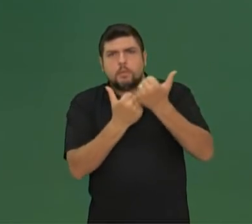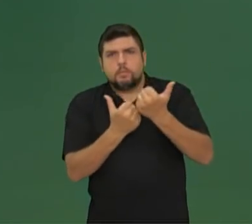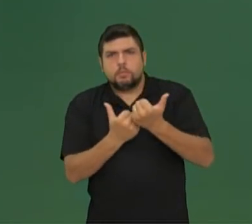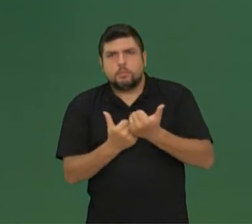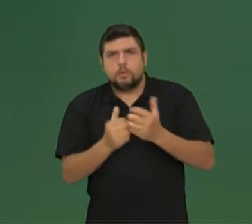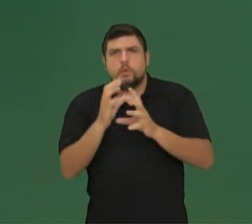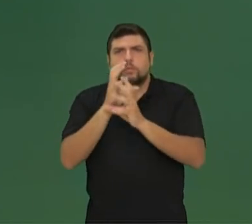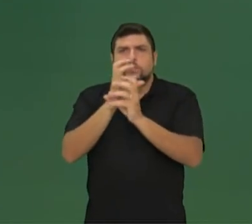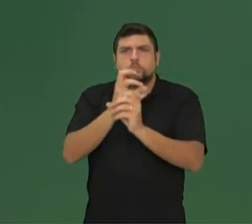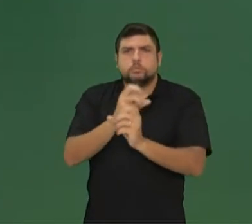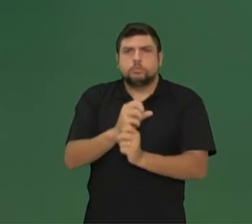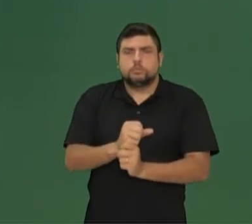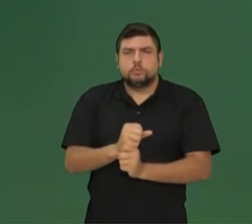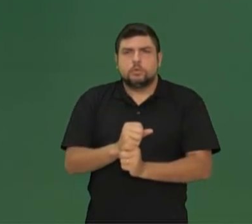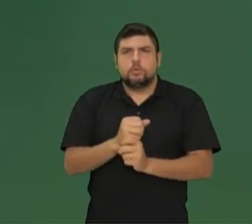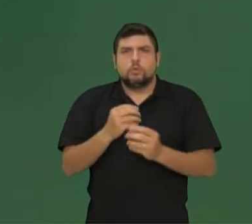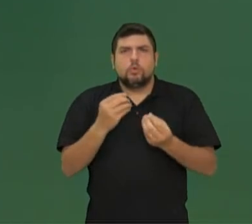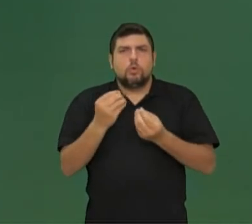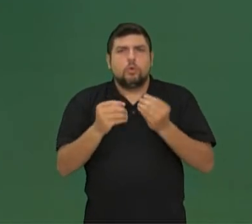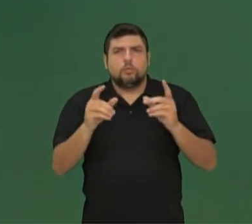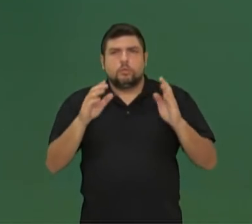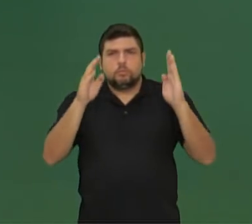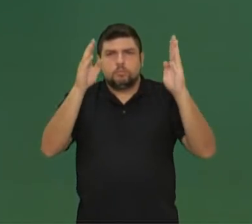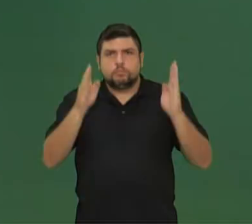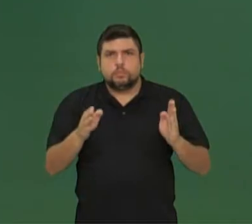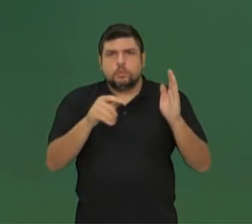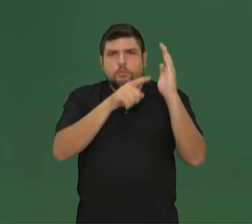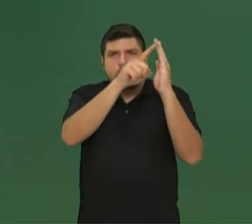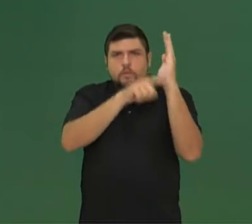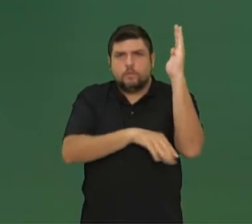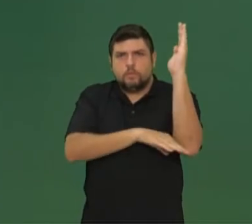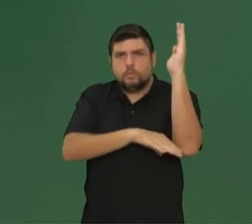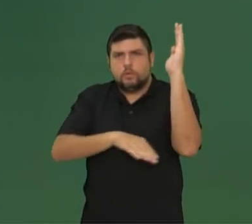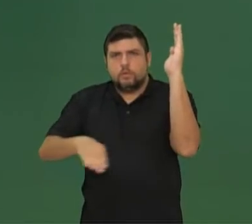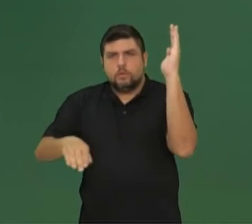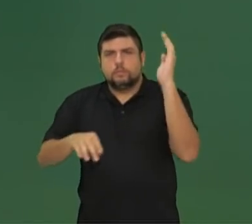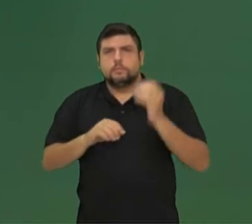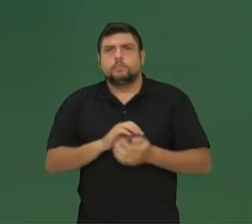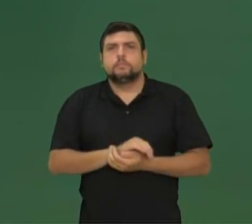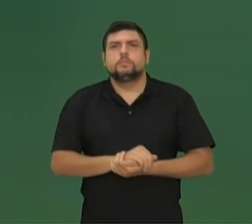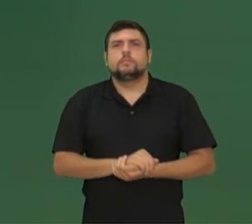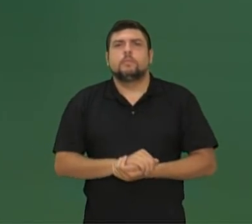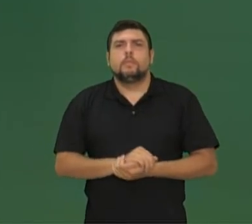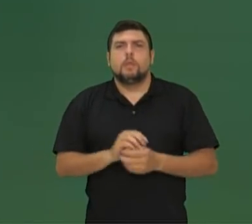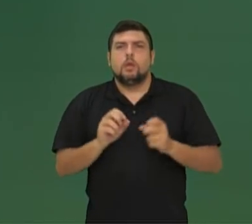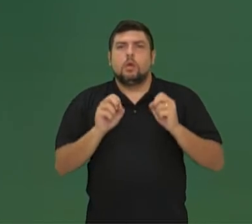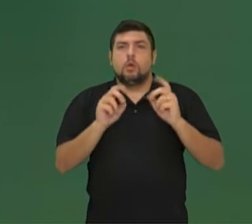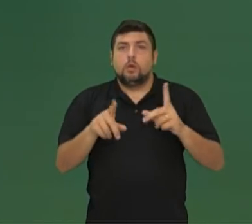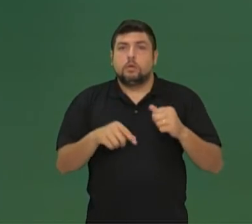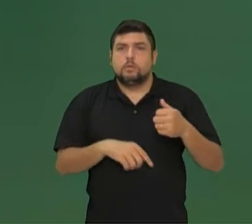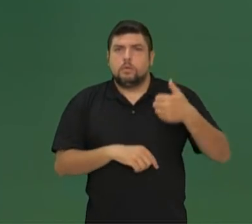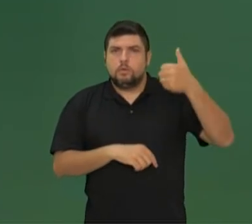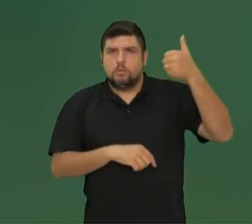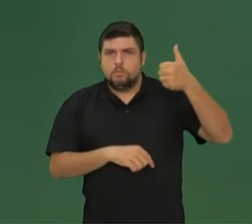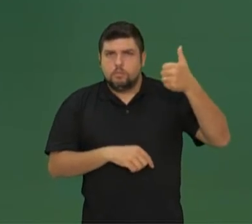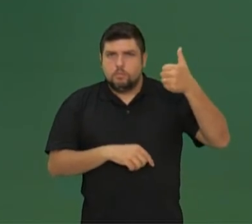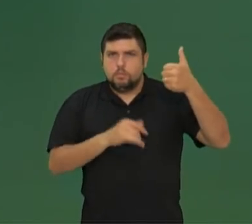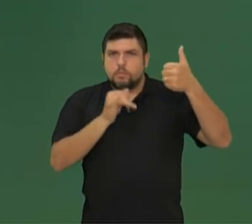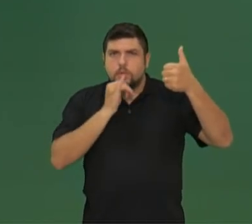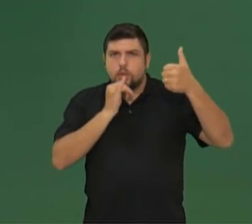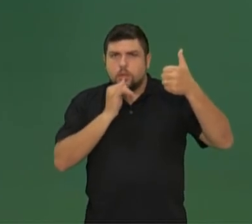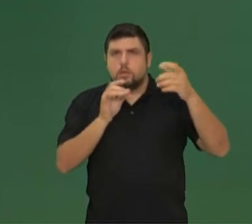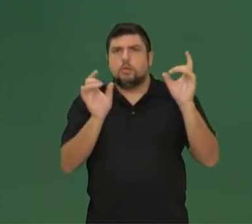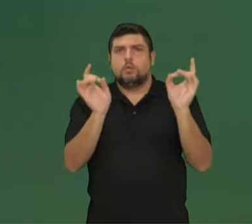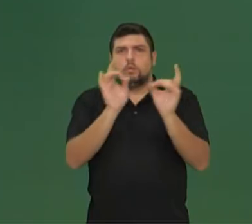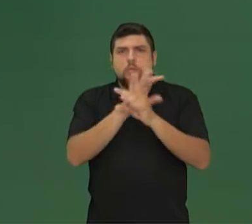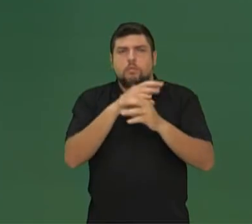como que essa função vai acontecer no gráfico, certo? Tudo bem? Então, vamos lá. Eu fiz o primeiro exemplo, substituindo quem?